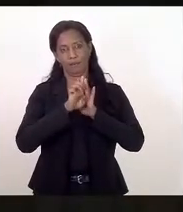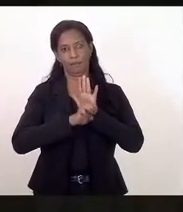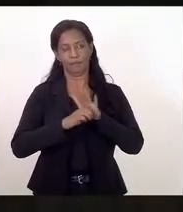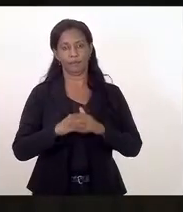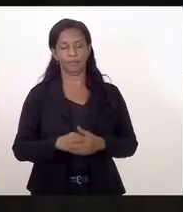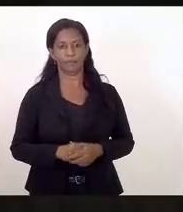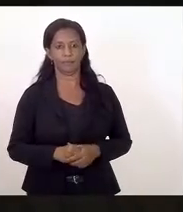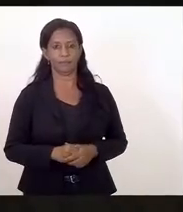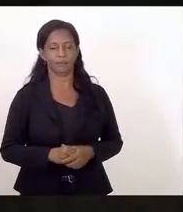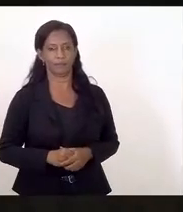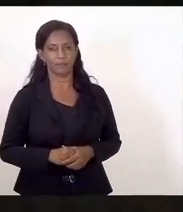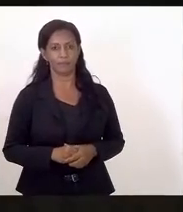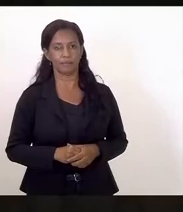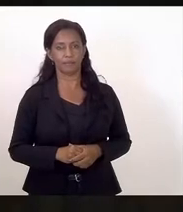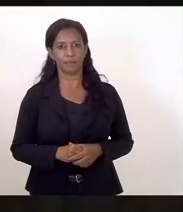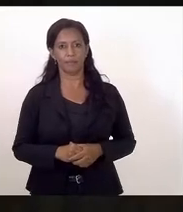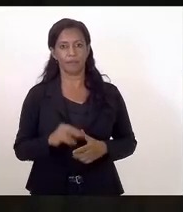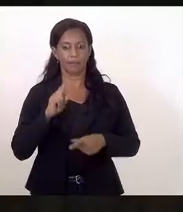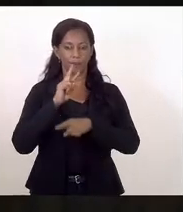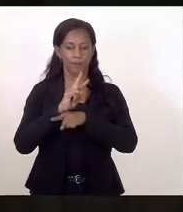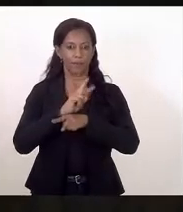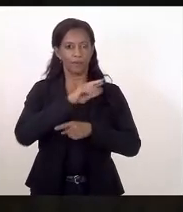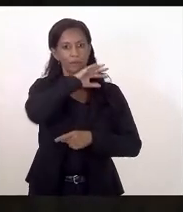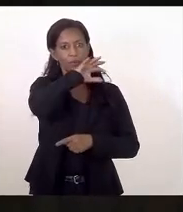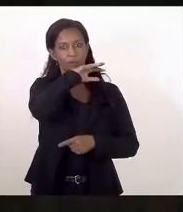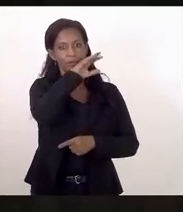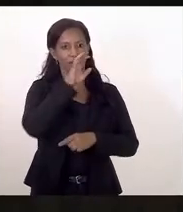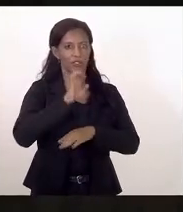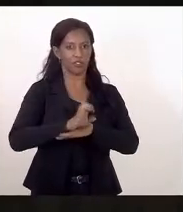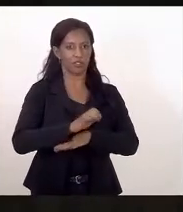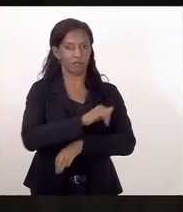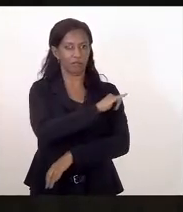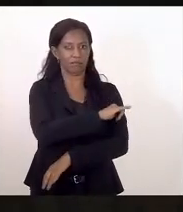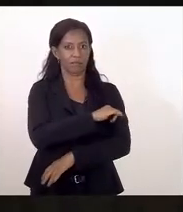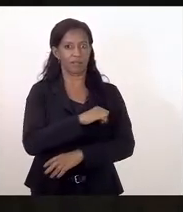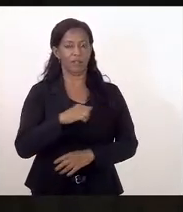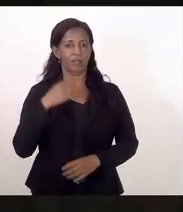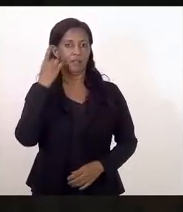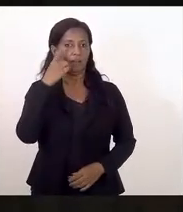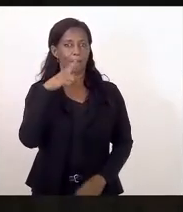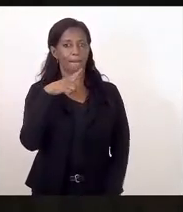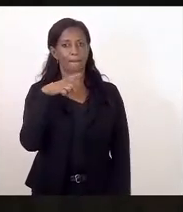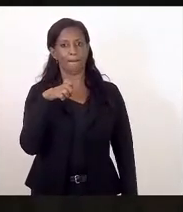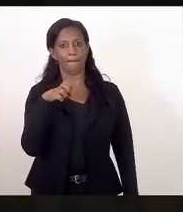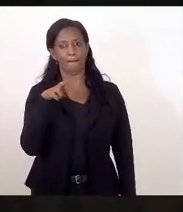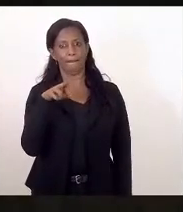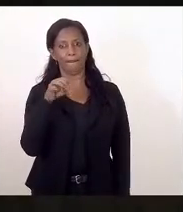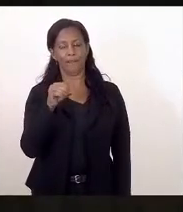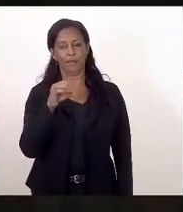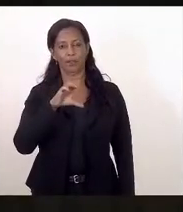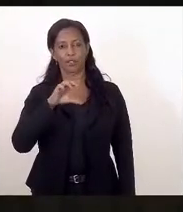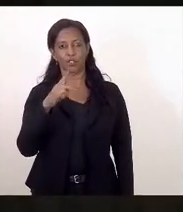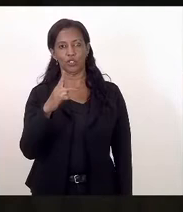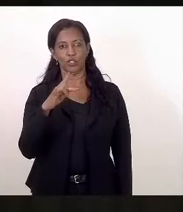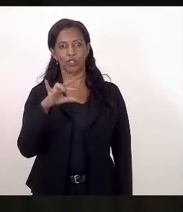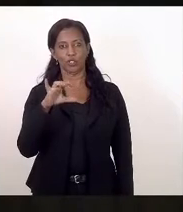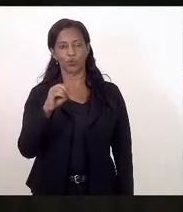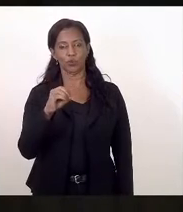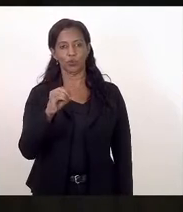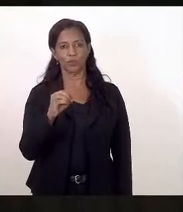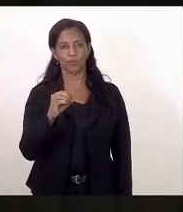Pela defesa e proteção dos animais do Estado do Rio de Janeiro, deputado Pedro Ricardo, deputado Chico Machado,